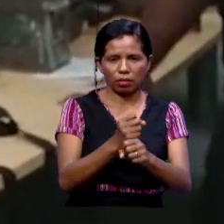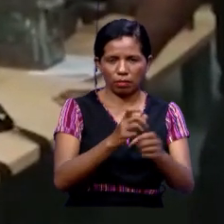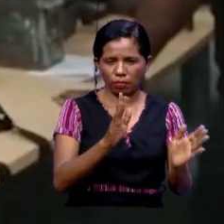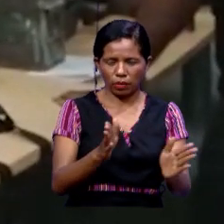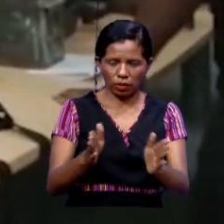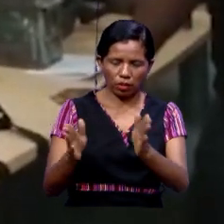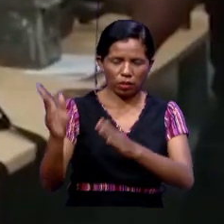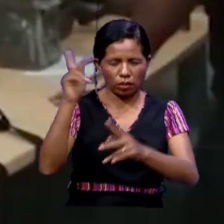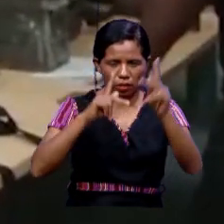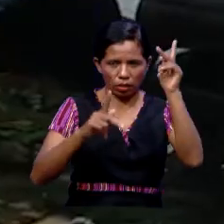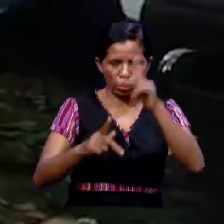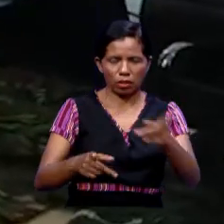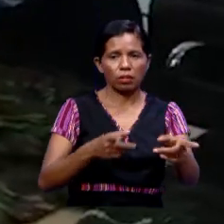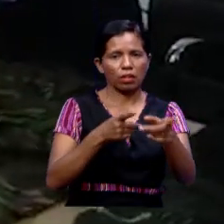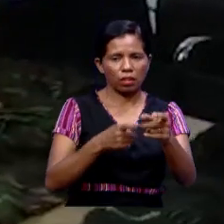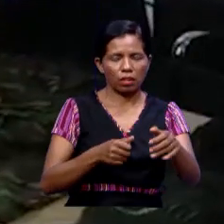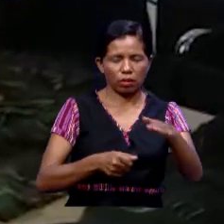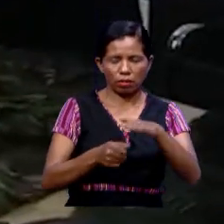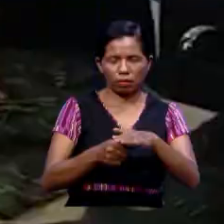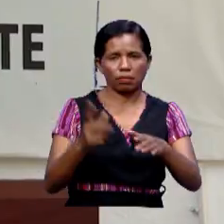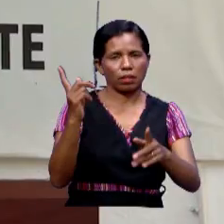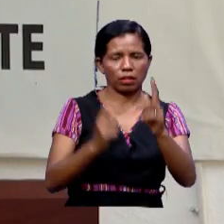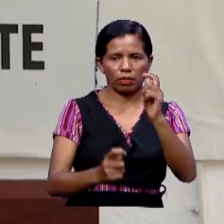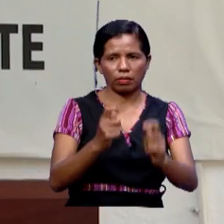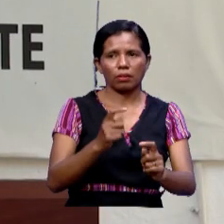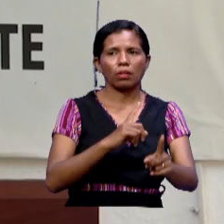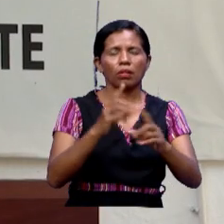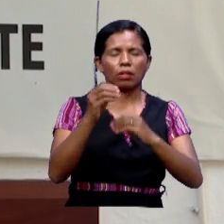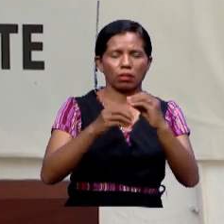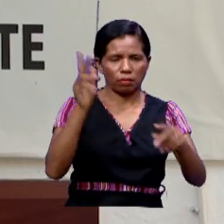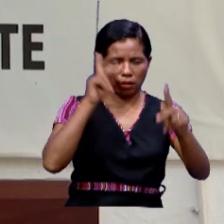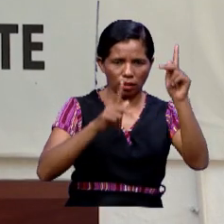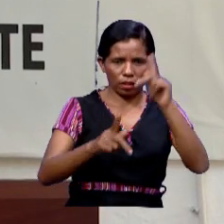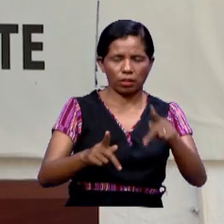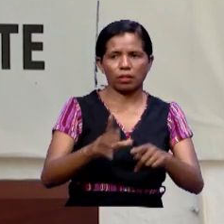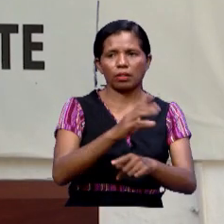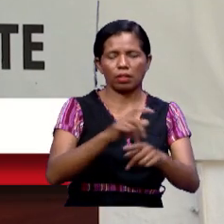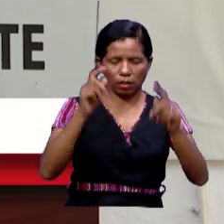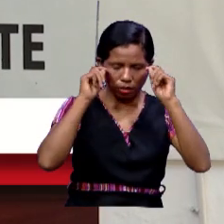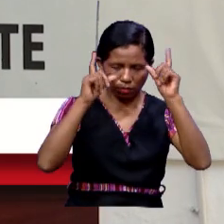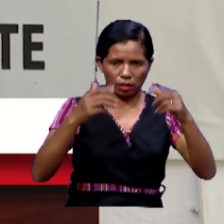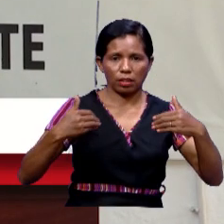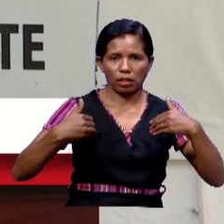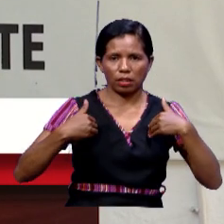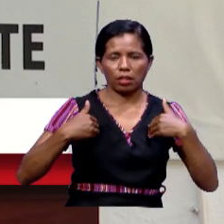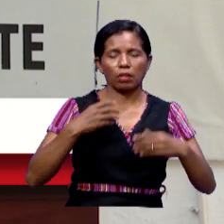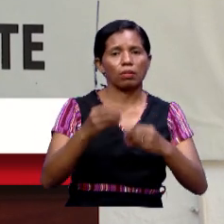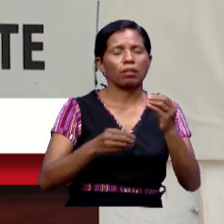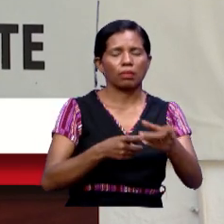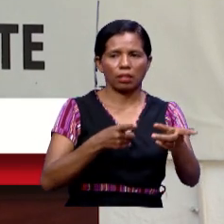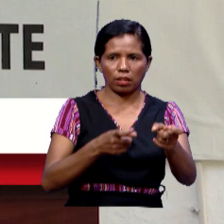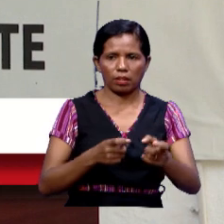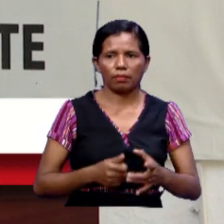arma ilegal ba tribunal. Qual é o caso Kilat? Timor-Leste é a polêmica que está